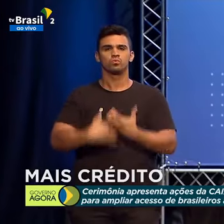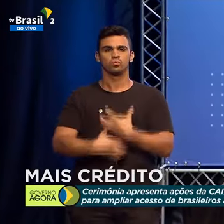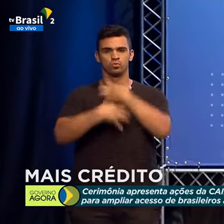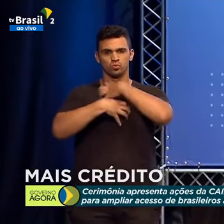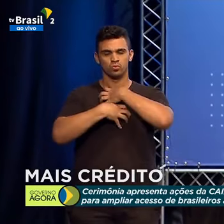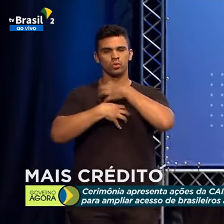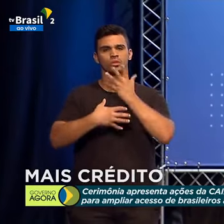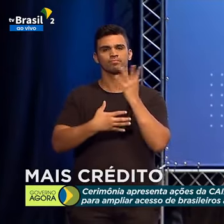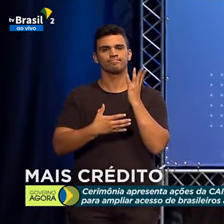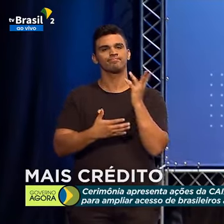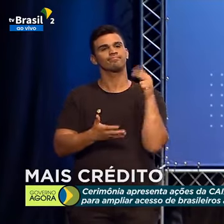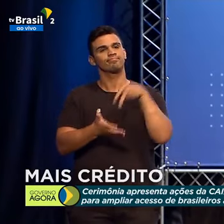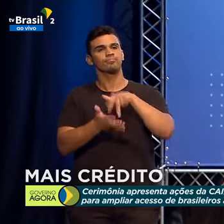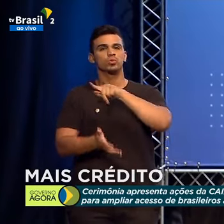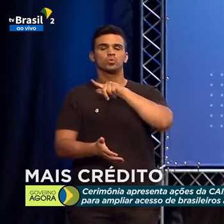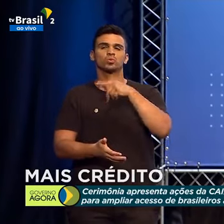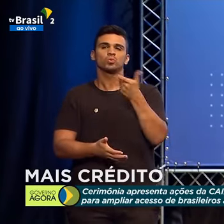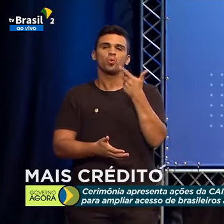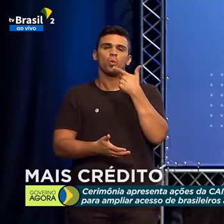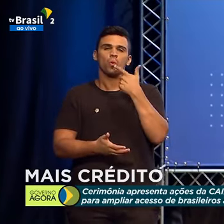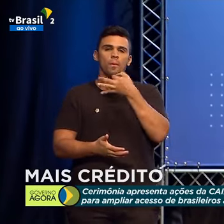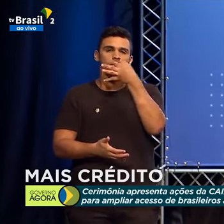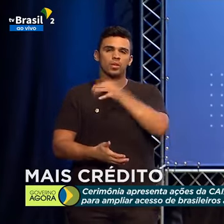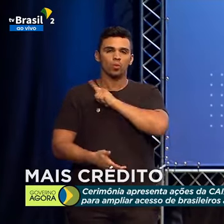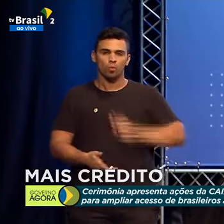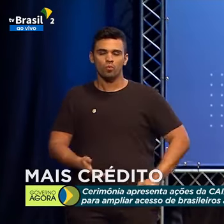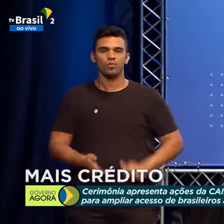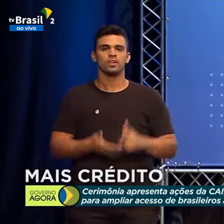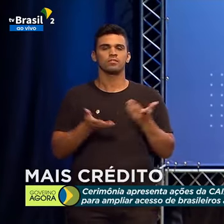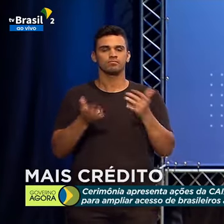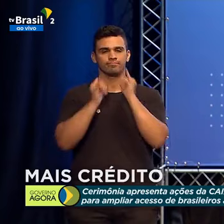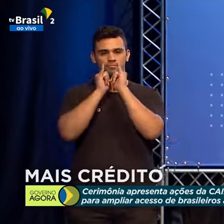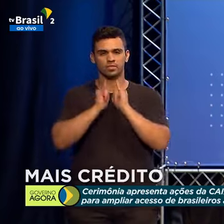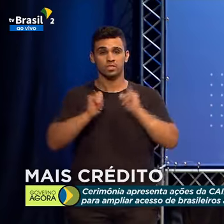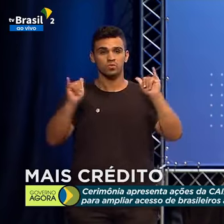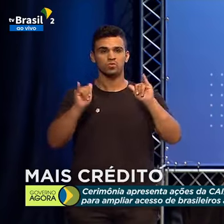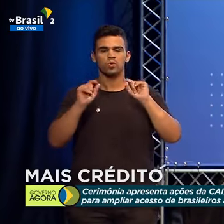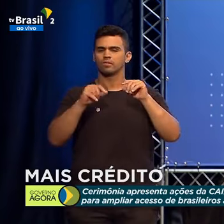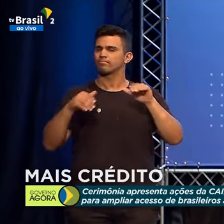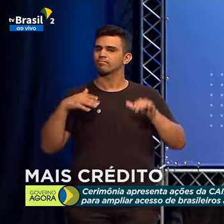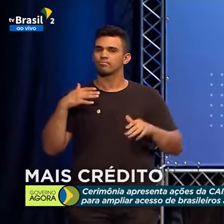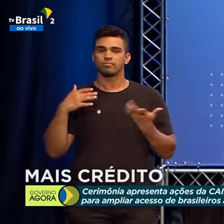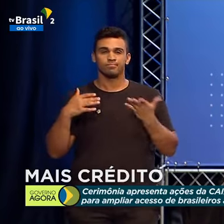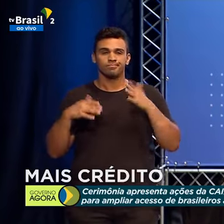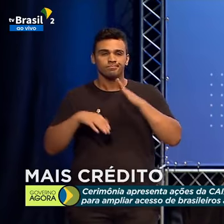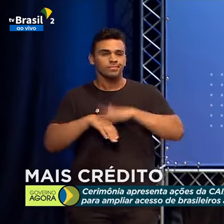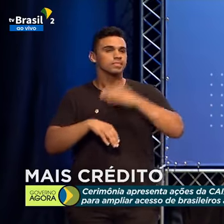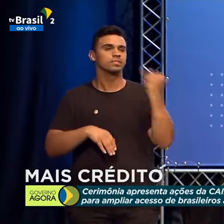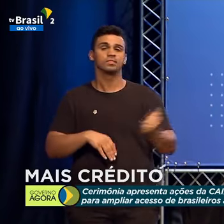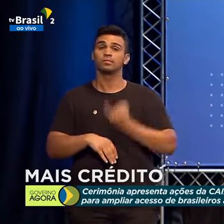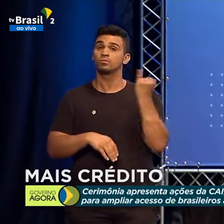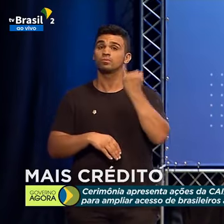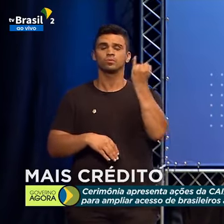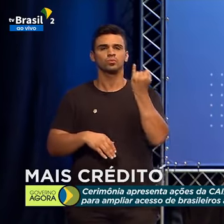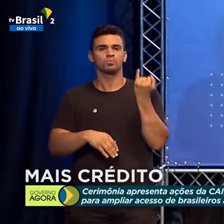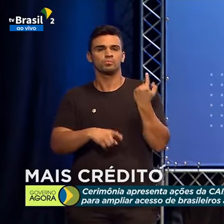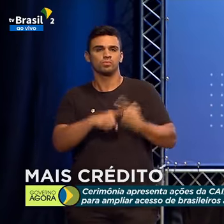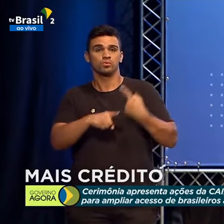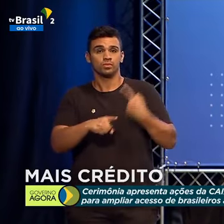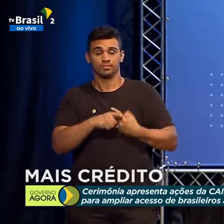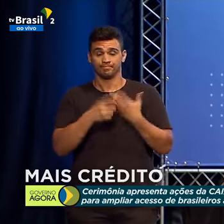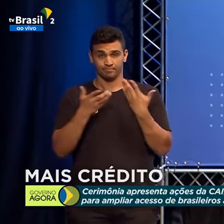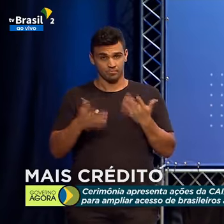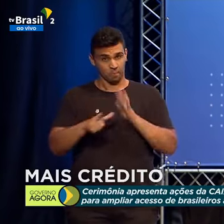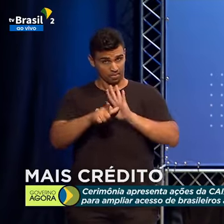governo, e realmente o que a gente anunciou é algo extraordinário. Por quê? Porque antes, esses